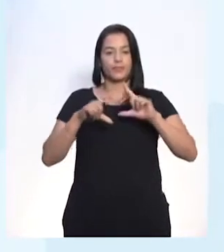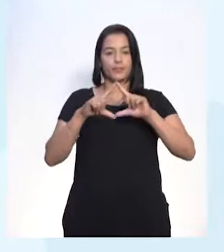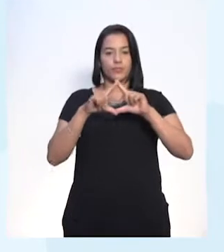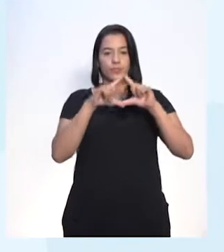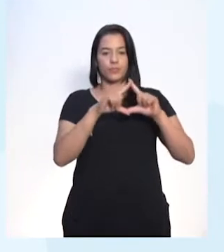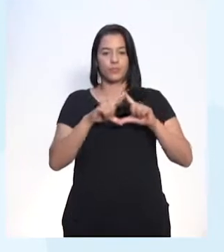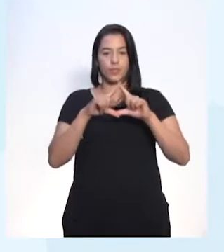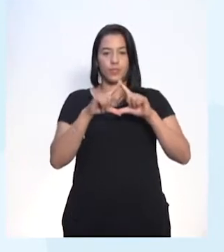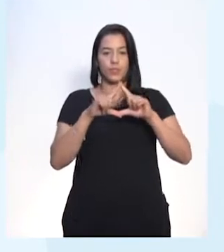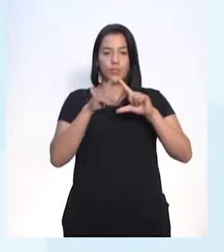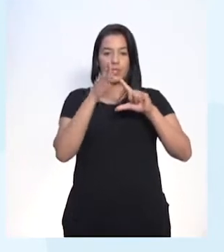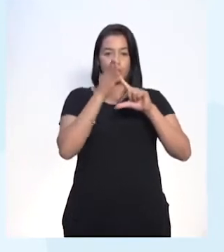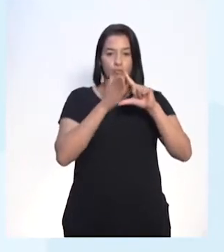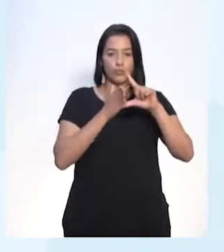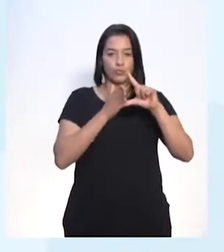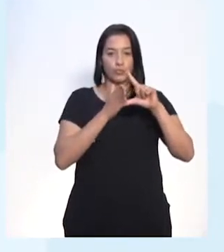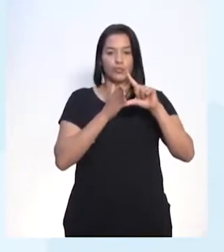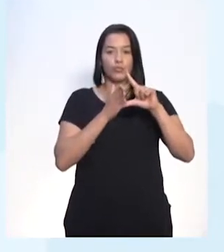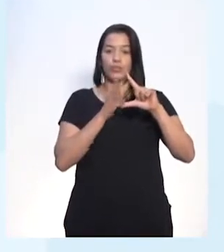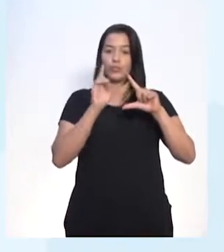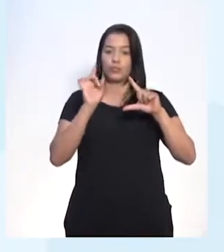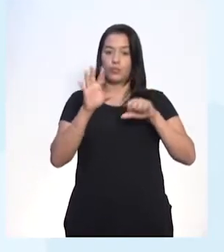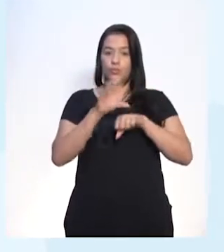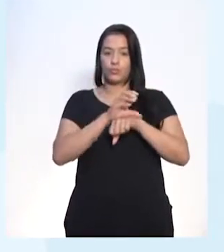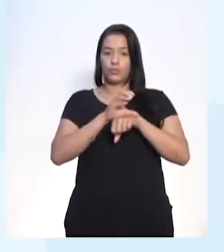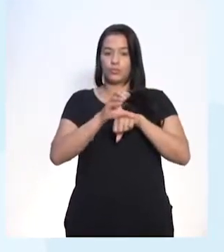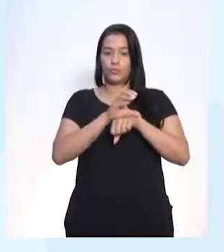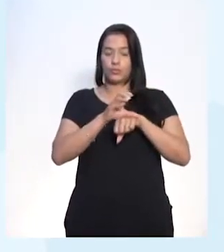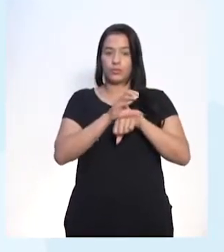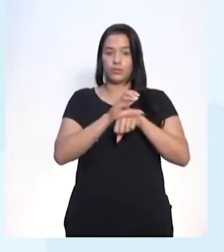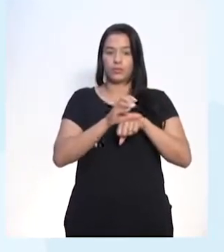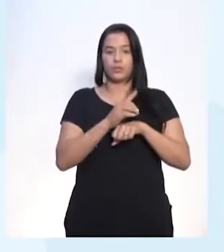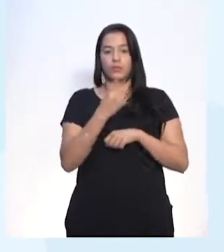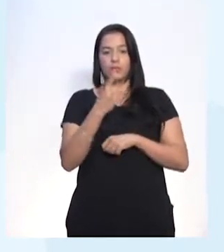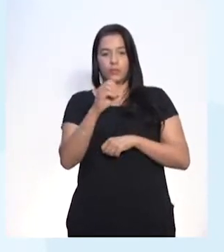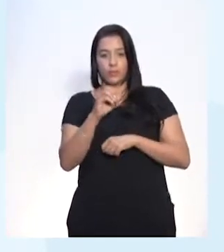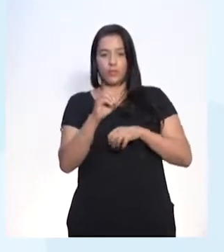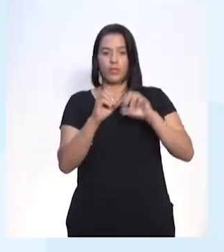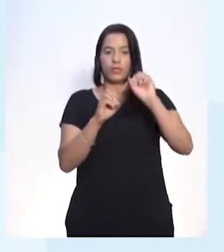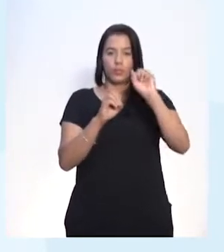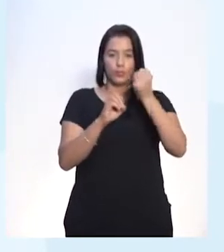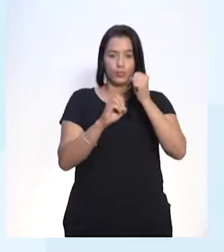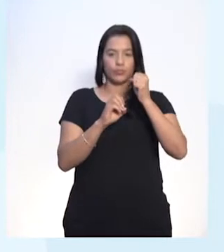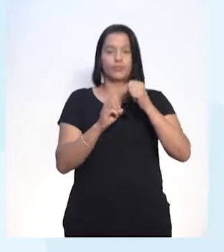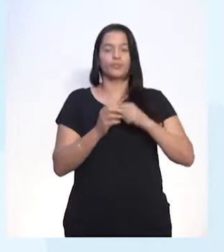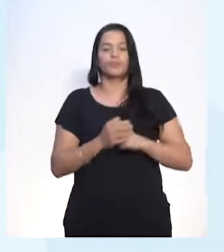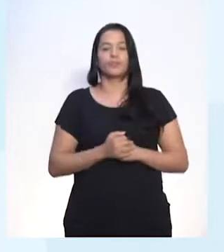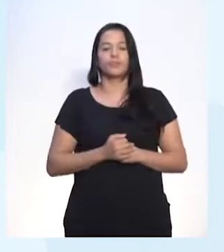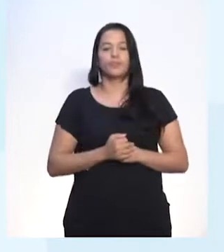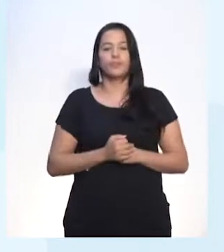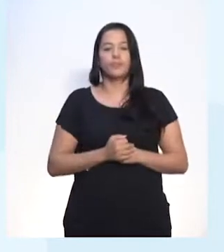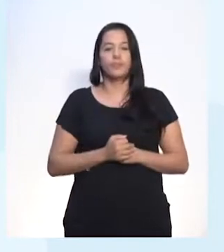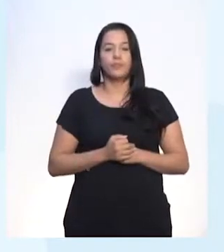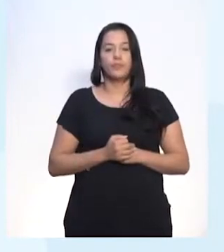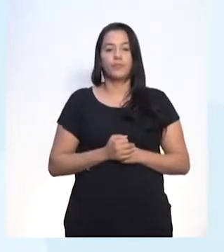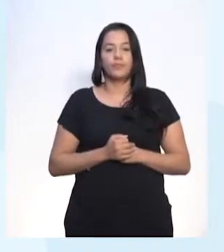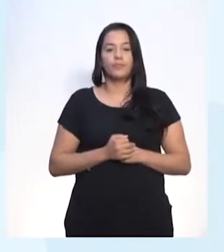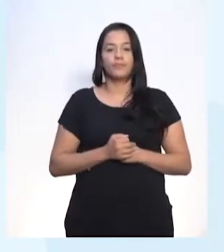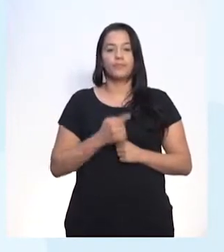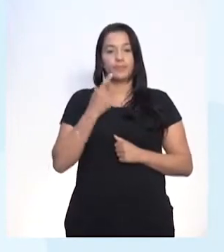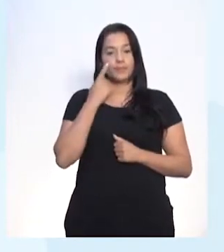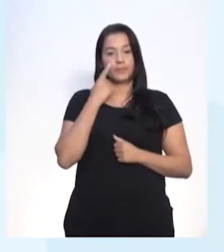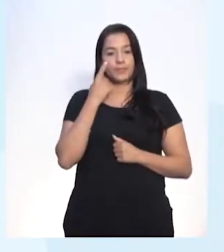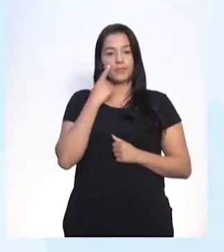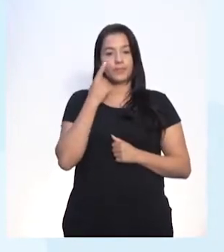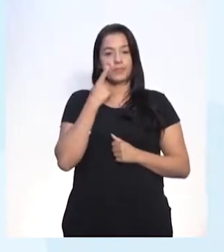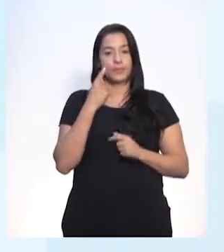somente cinza. Então, aqui eu tenho o 10 e o 8. Muito bem. Observe que esses